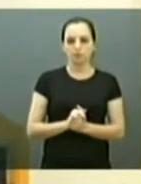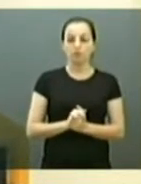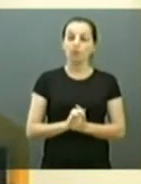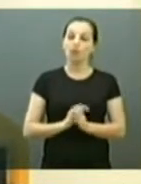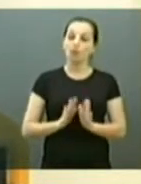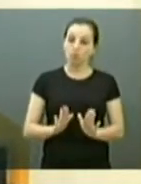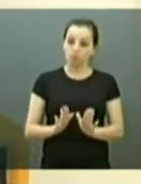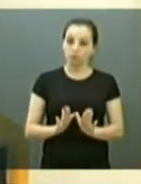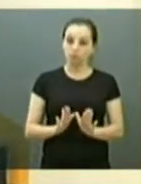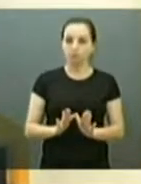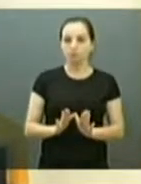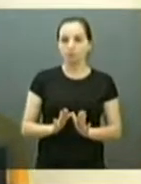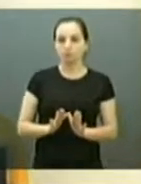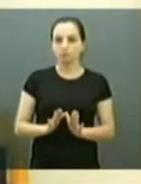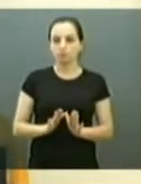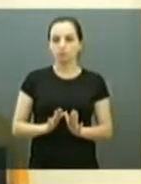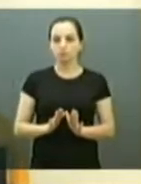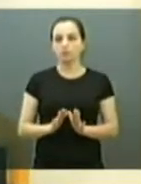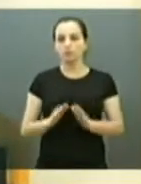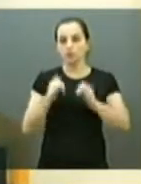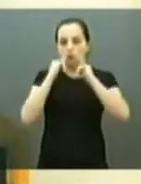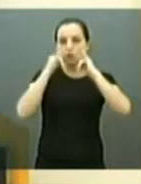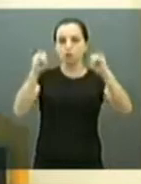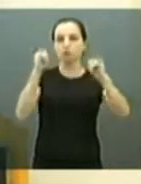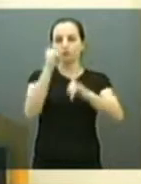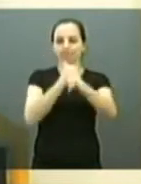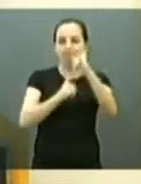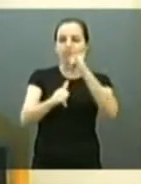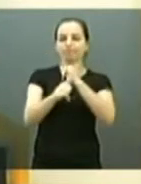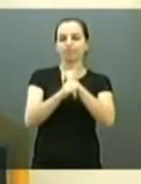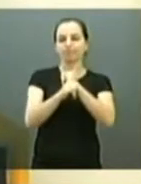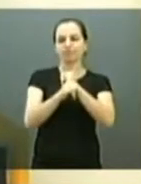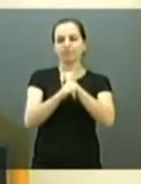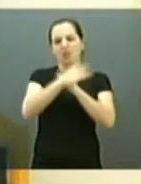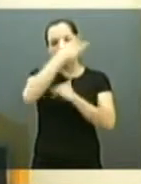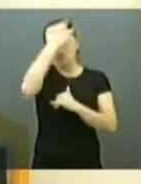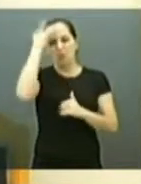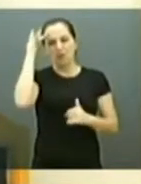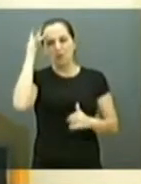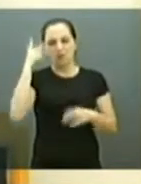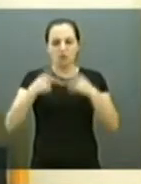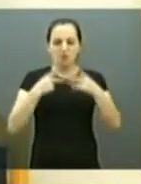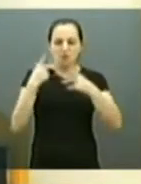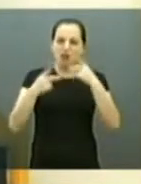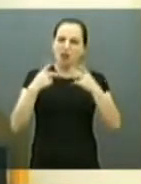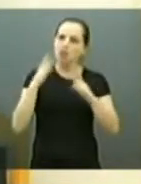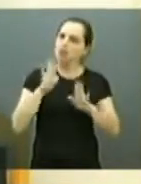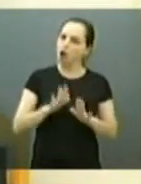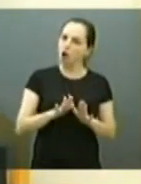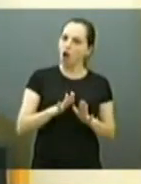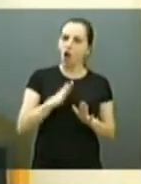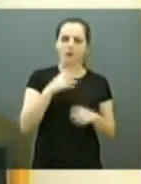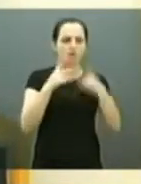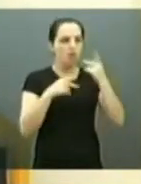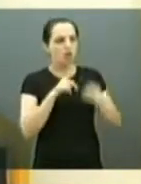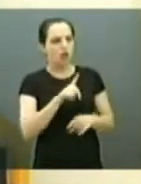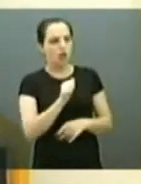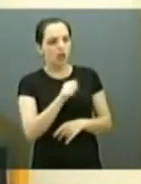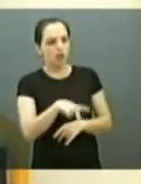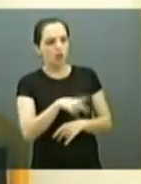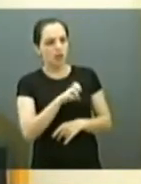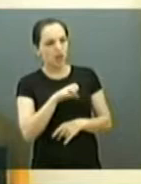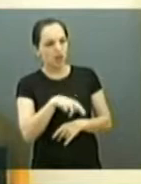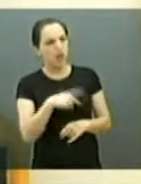Bom, o assunto foi para a internet. As pessoas começaram a dizer, puxa, o Lapena, por que ele precisou